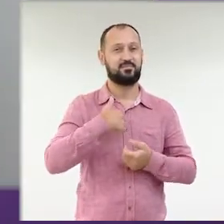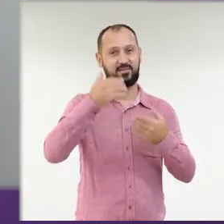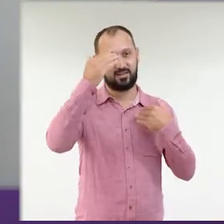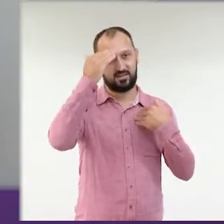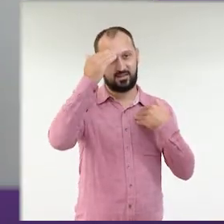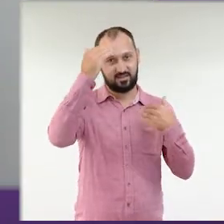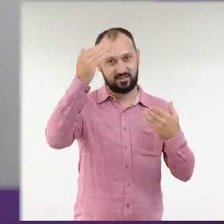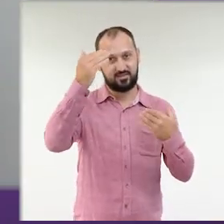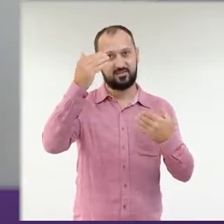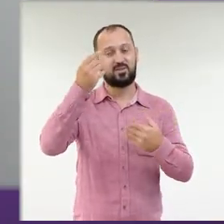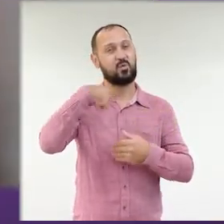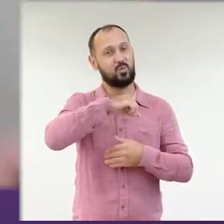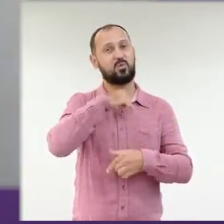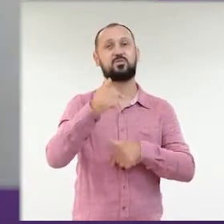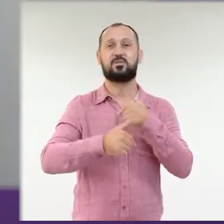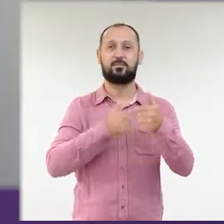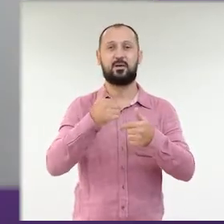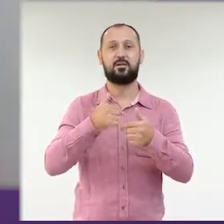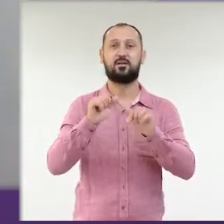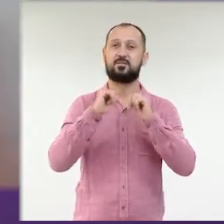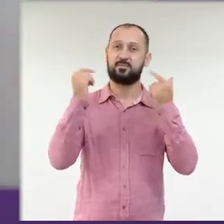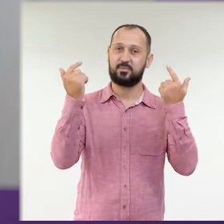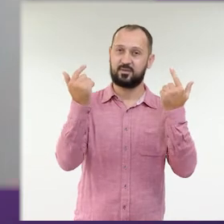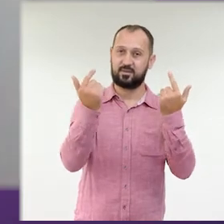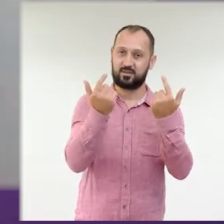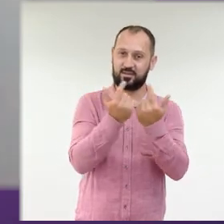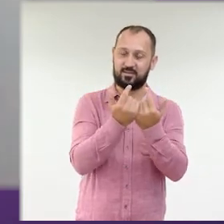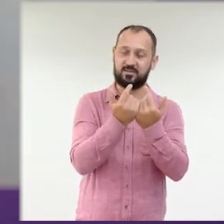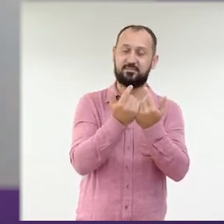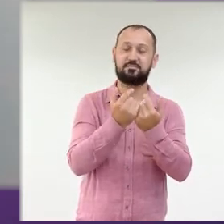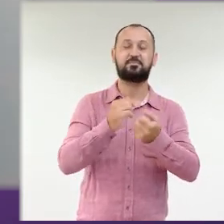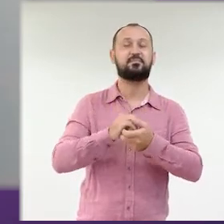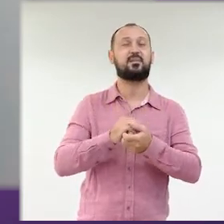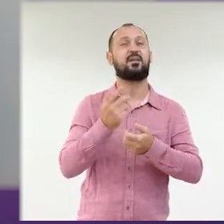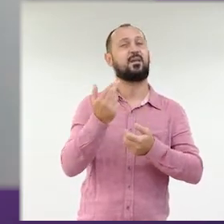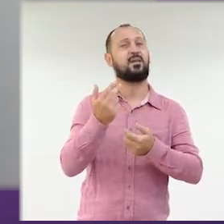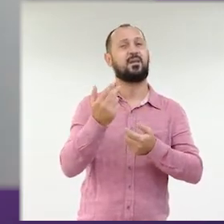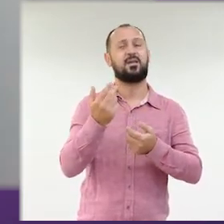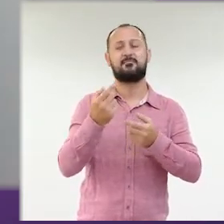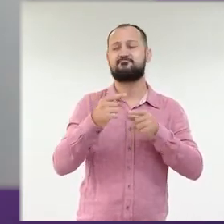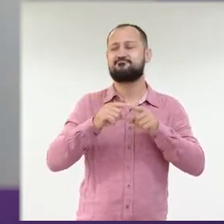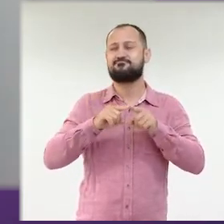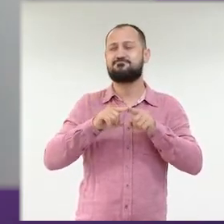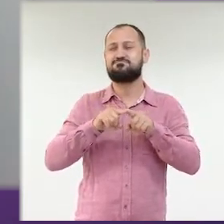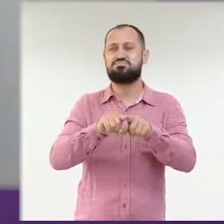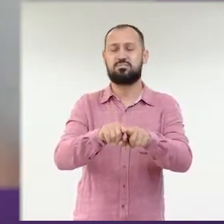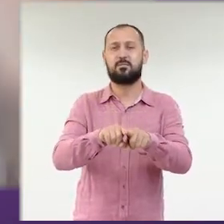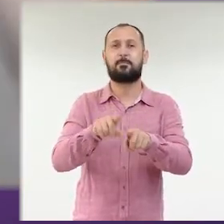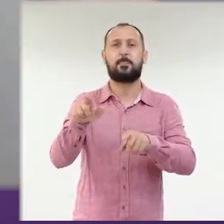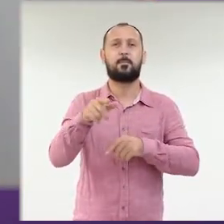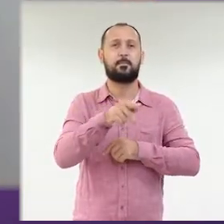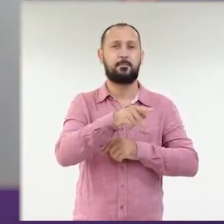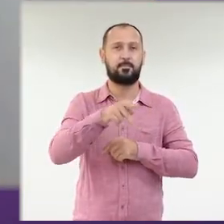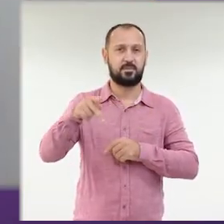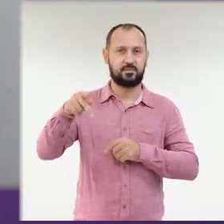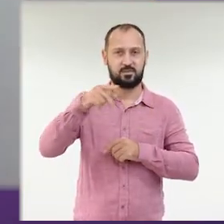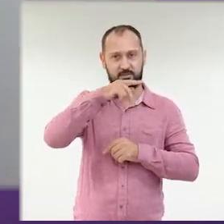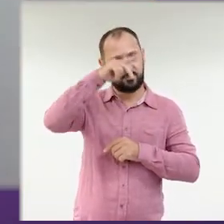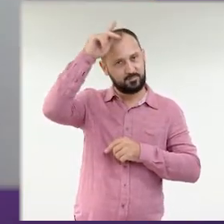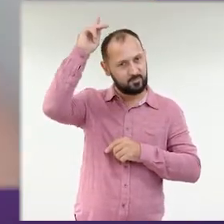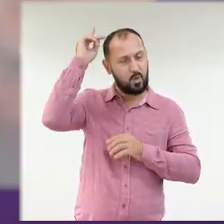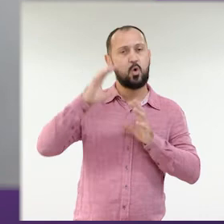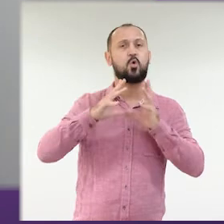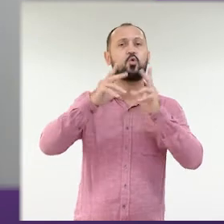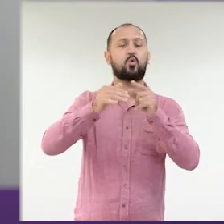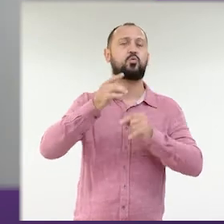Eu que agradeço, Lívia, e é o nosso trabalho. A Assembleia Legislativa de Mato Grosso do Sul é grande parceira, o presidente